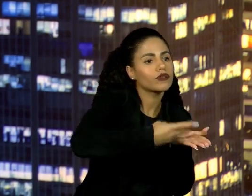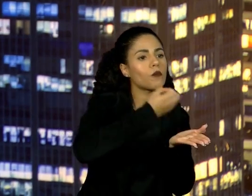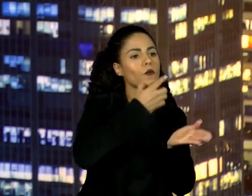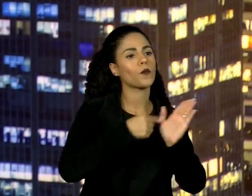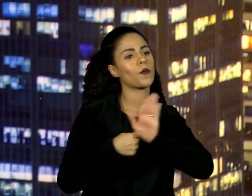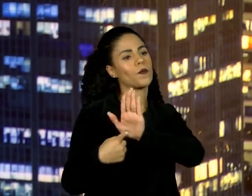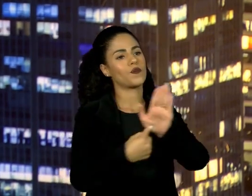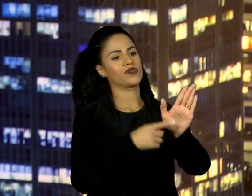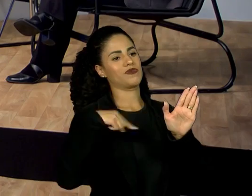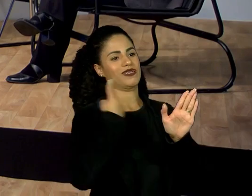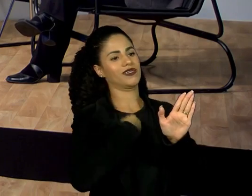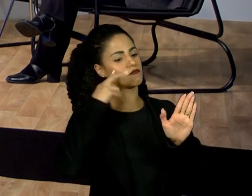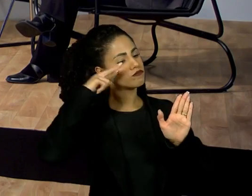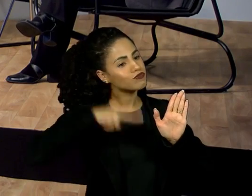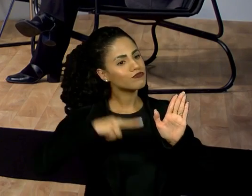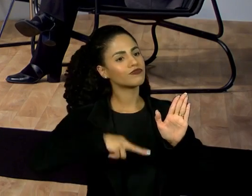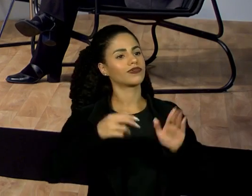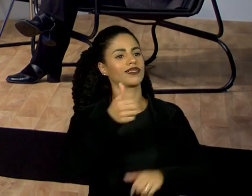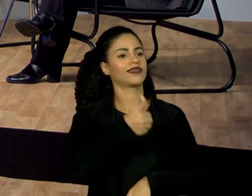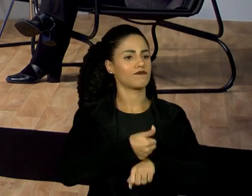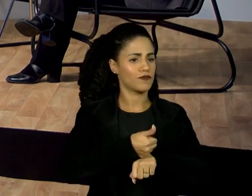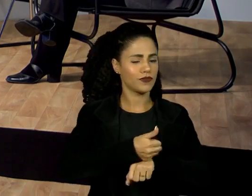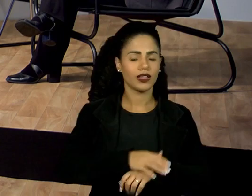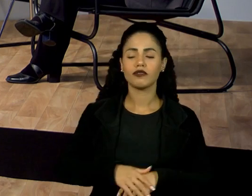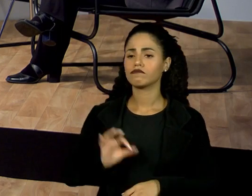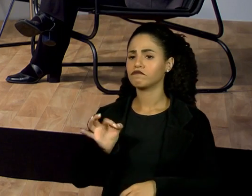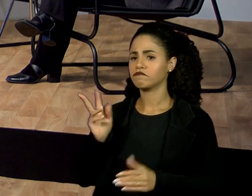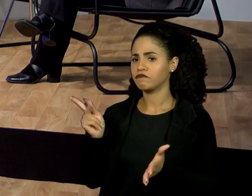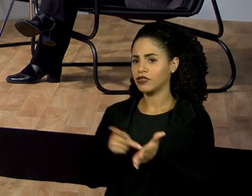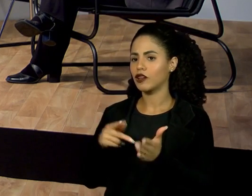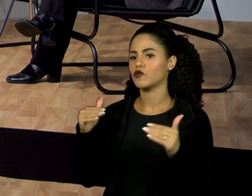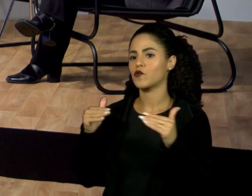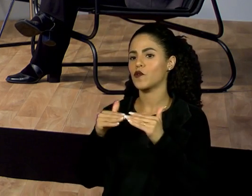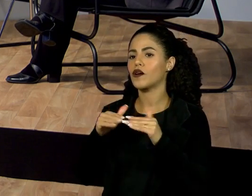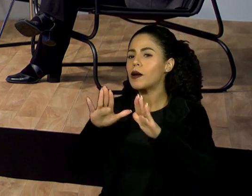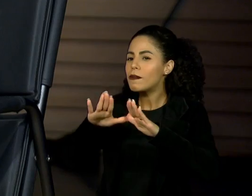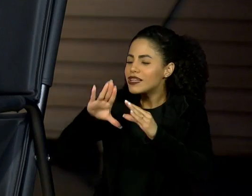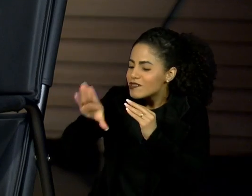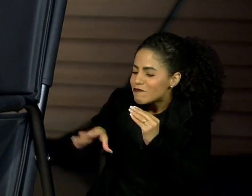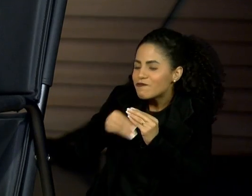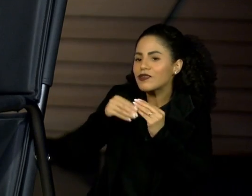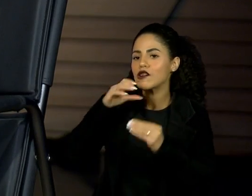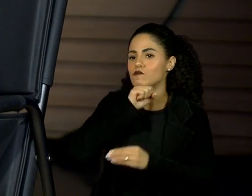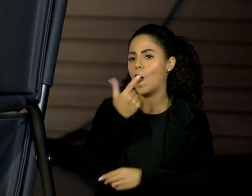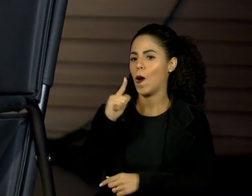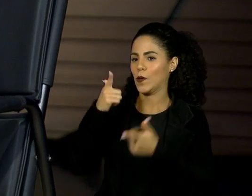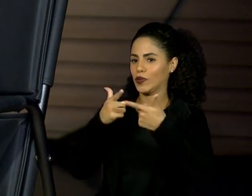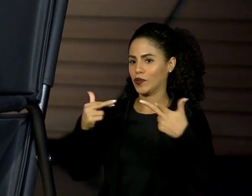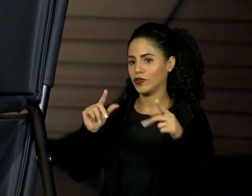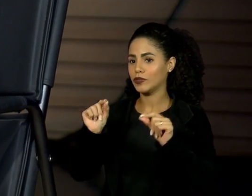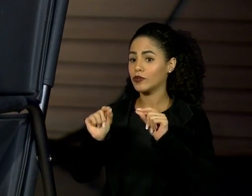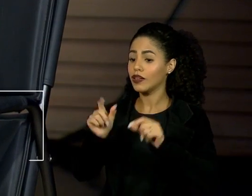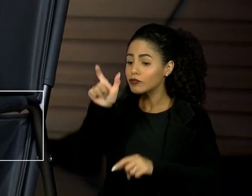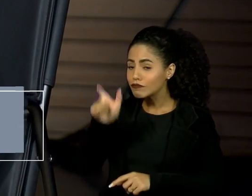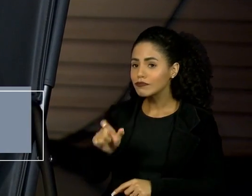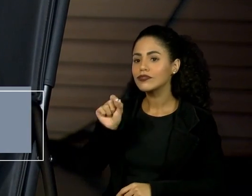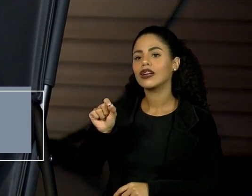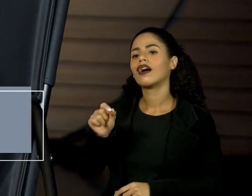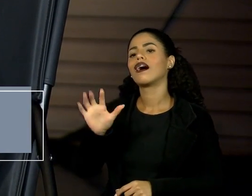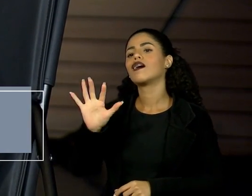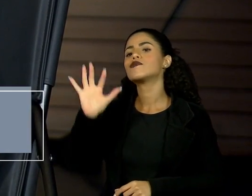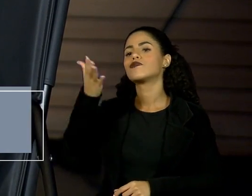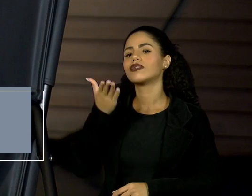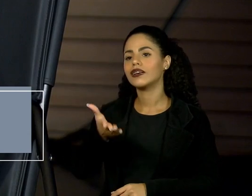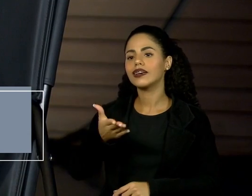obras para a gente? Claro que eu concordo, né, com tudo que o Pedro falou, mas eu quero acrescentar justamente isso que pesa, eu acho que